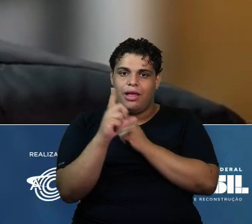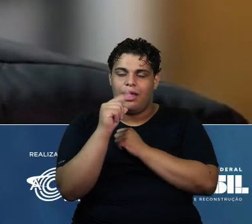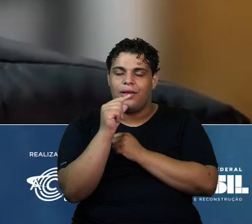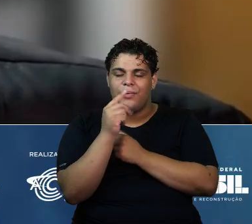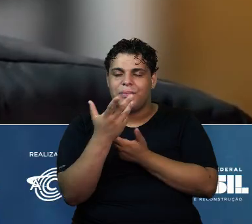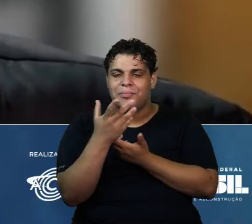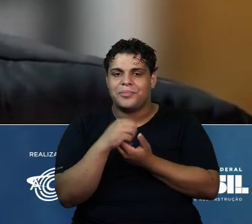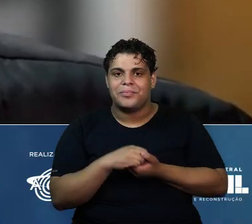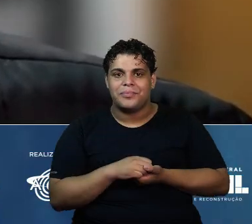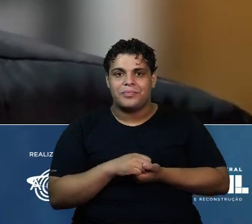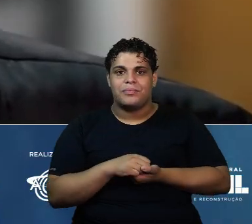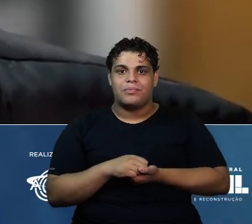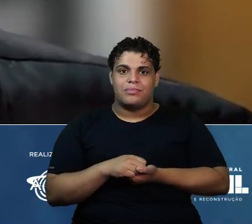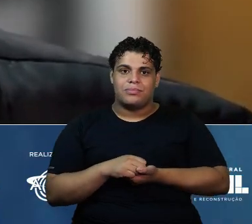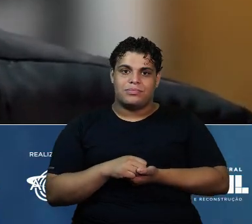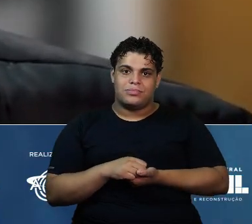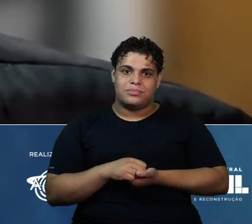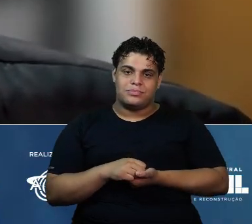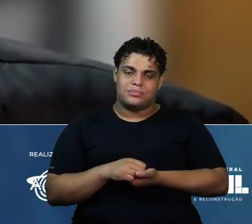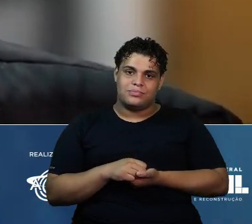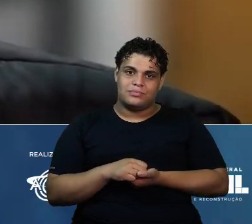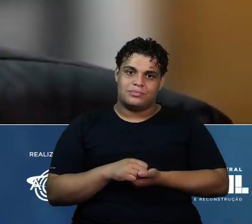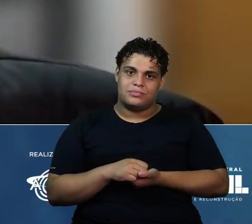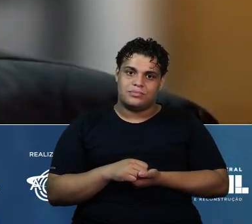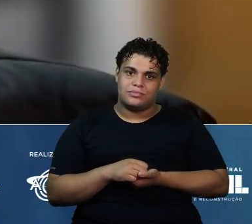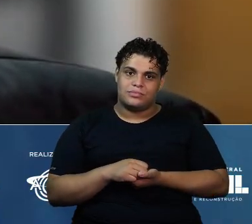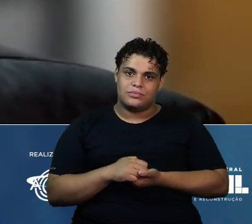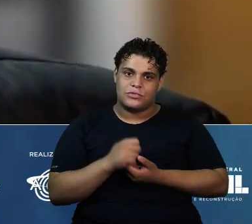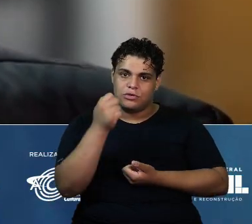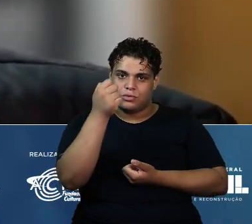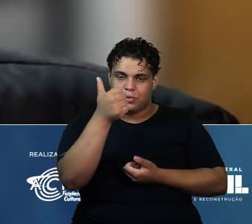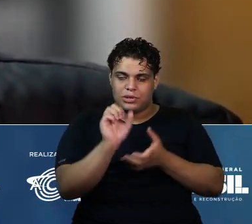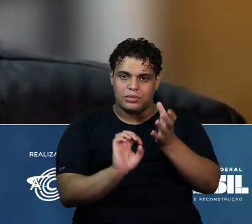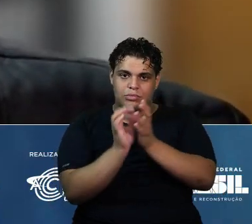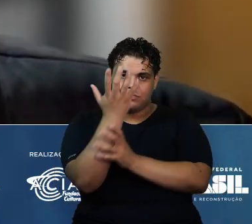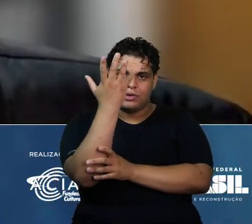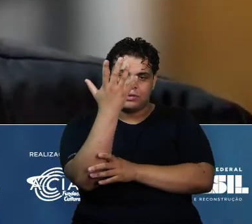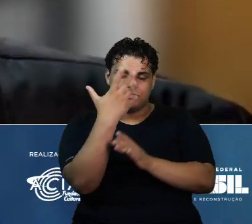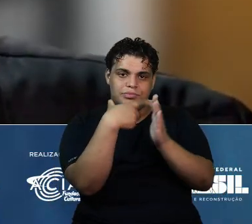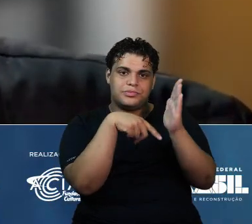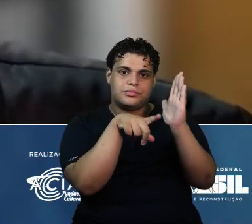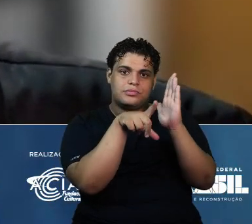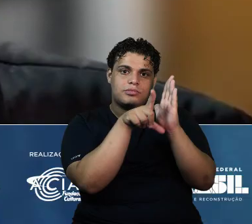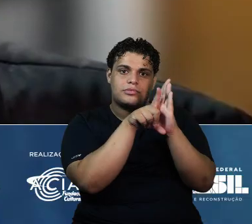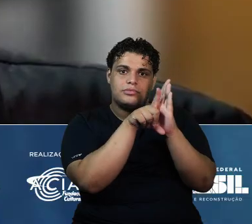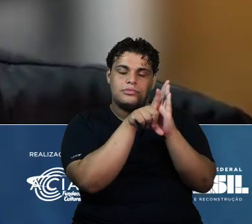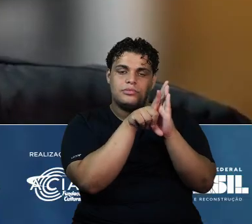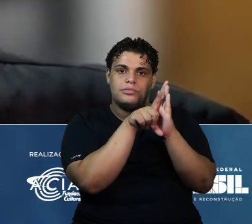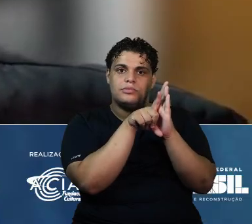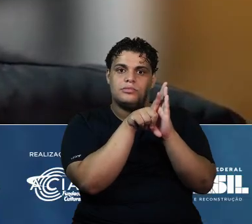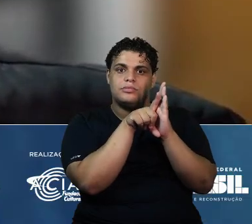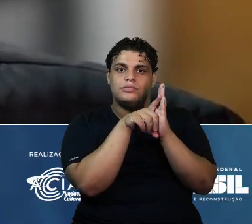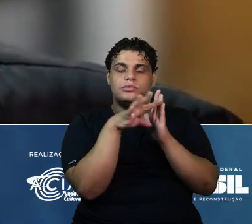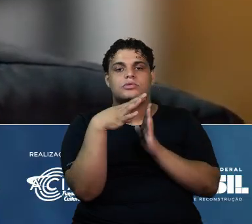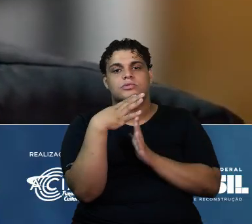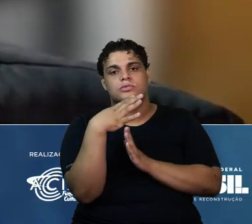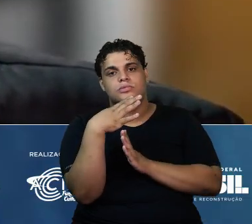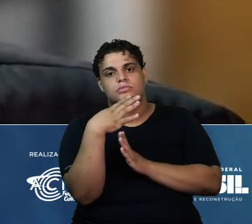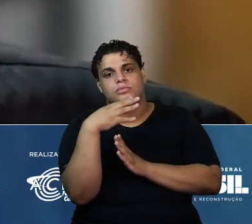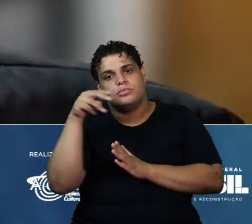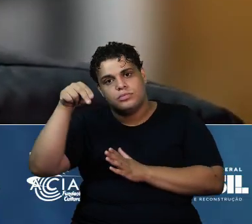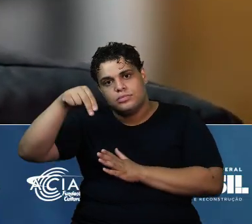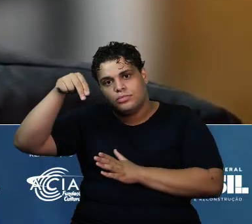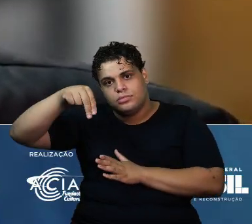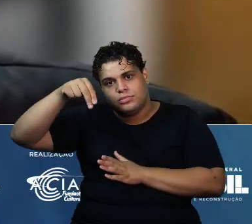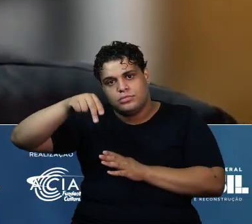no Congresso Nacional, na última fase de aprovação para que seja uma lei de reconhecimento, que novembro é